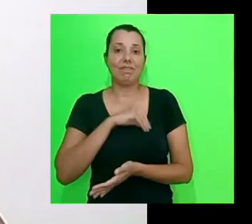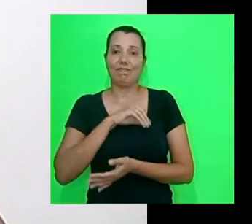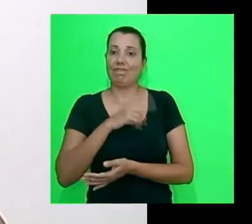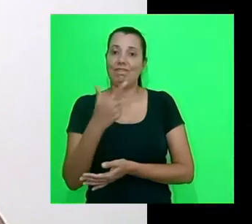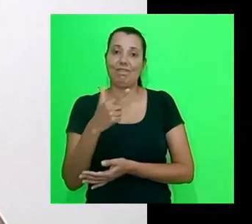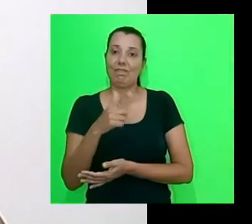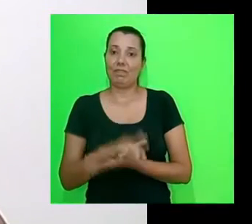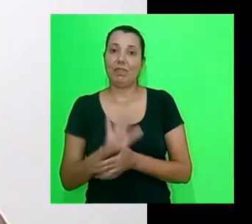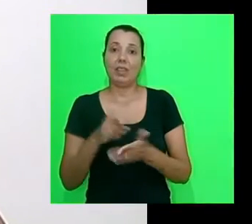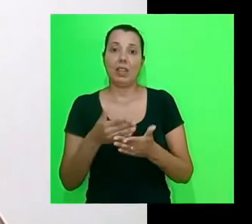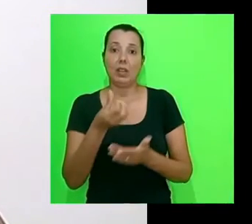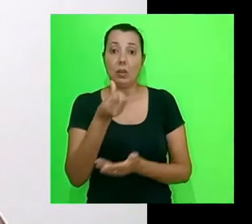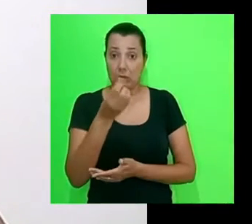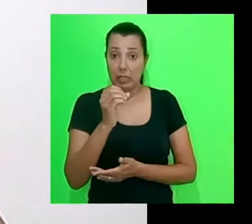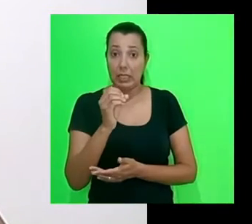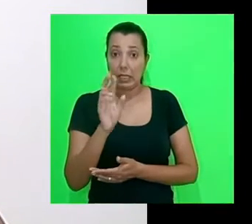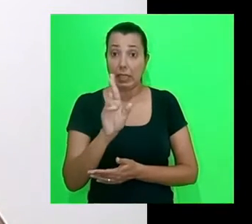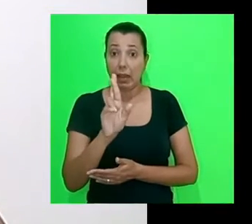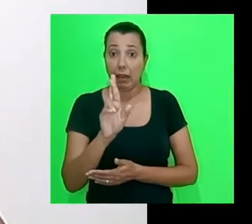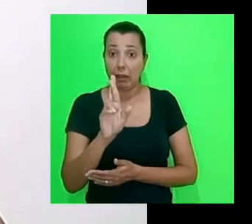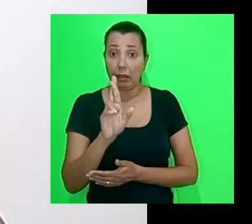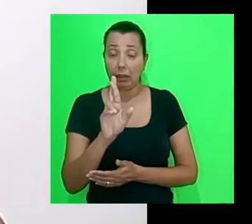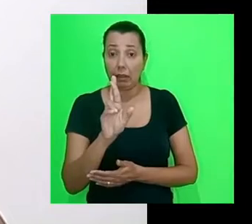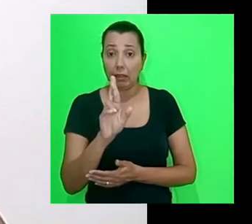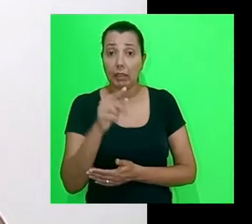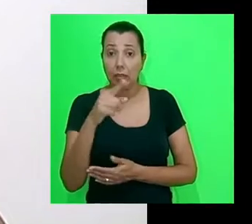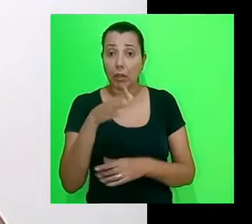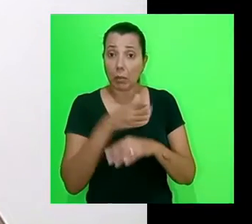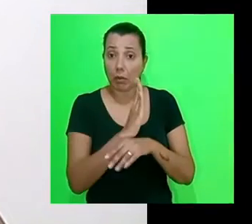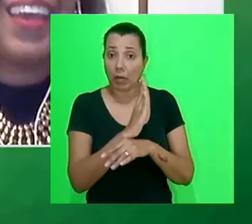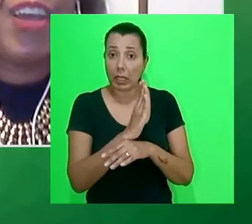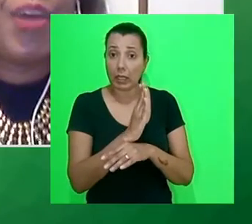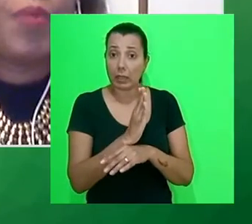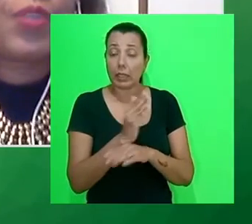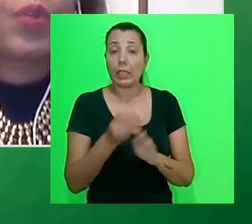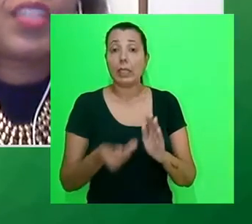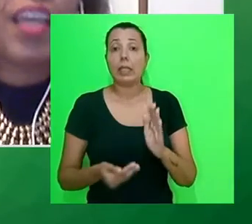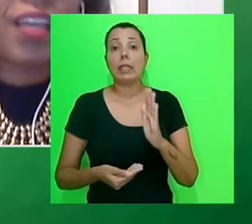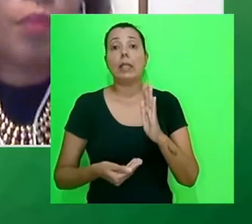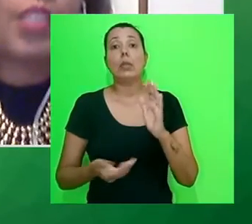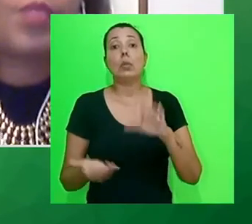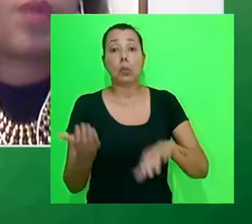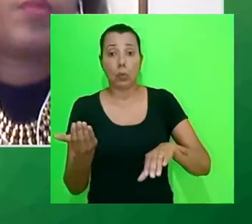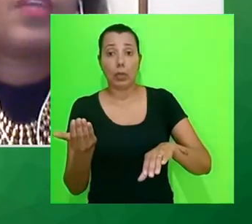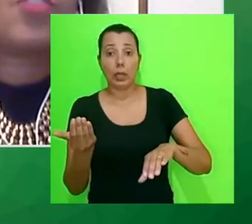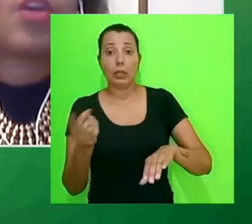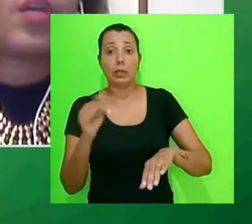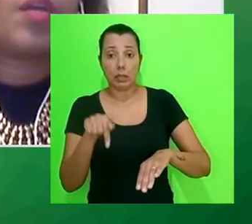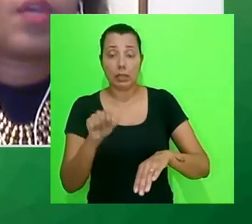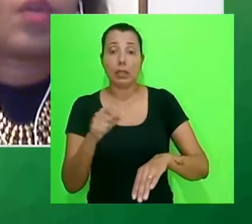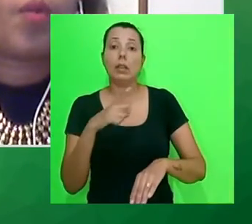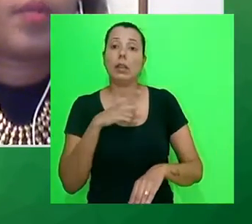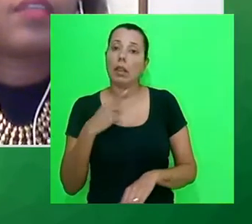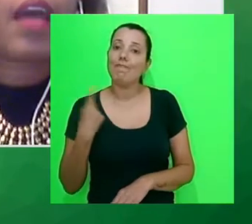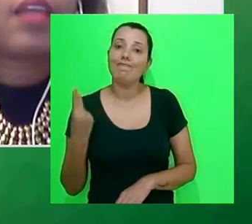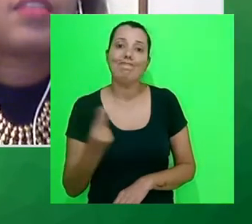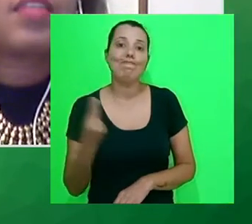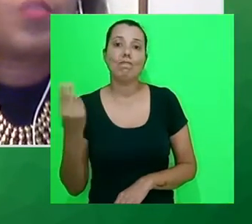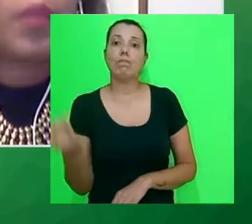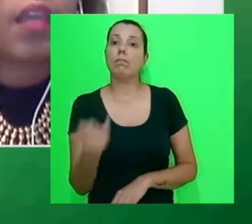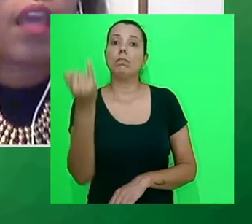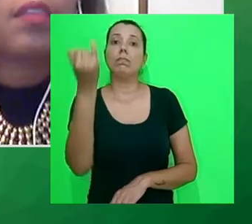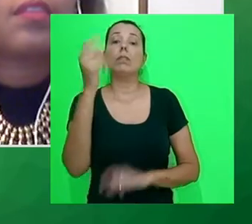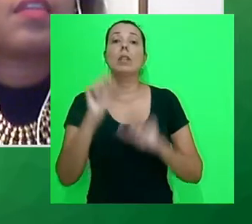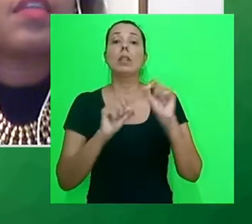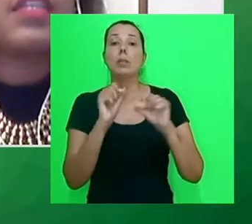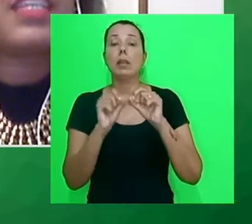manutenção das suas famílias. Acho que eu falei demais, mas eu gostaria principalmente que a Ogamir